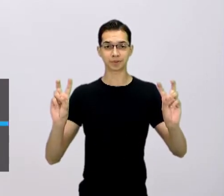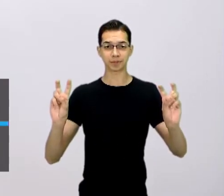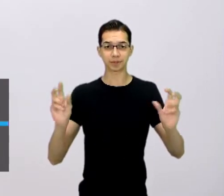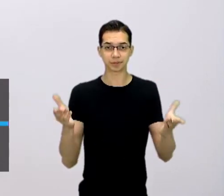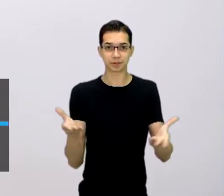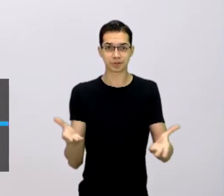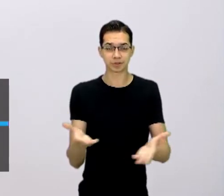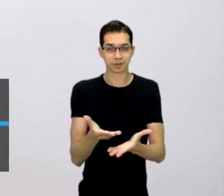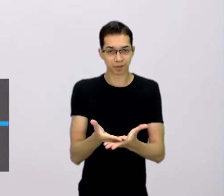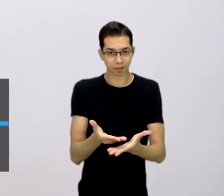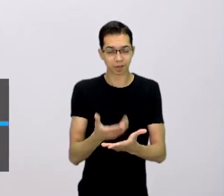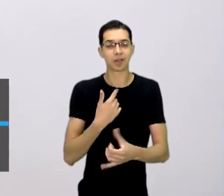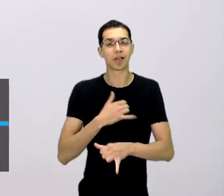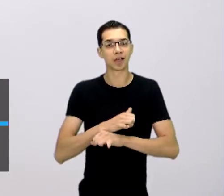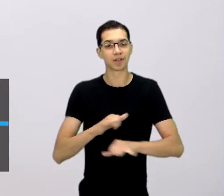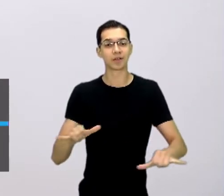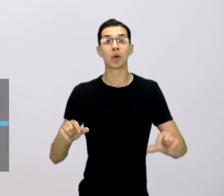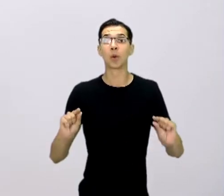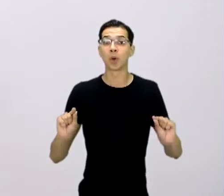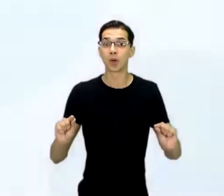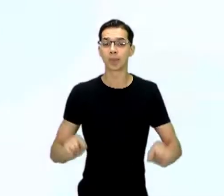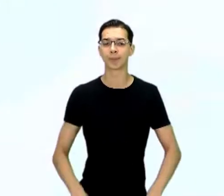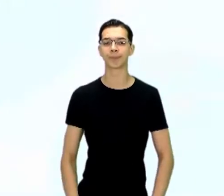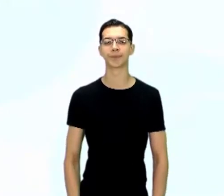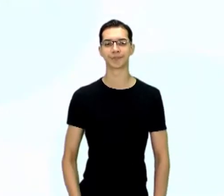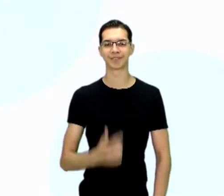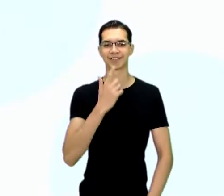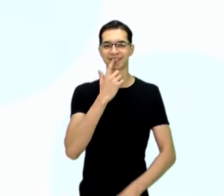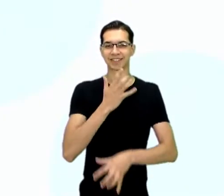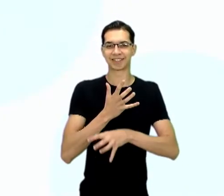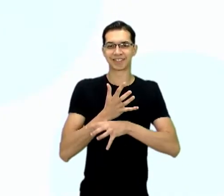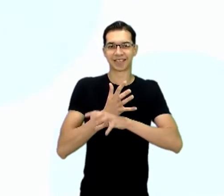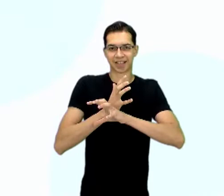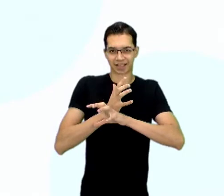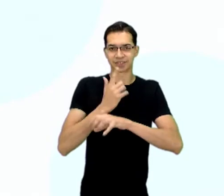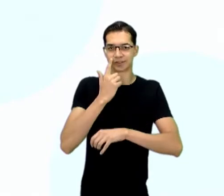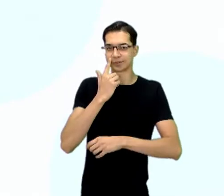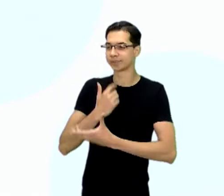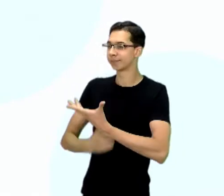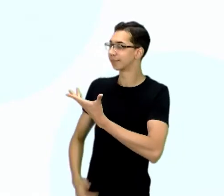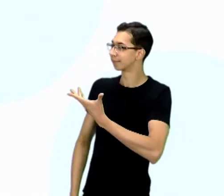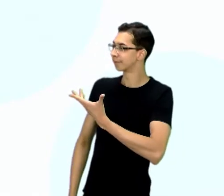hoje e vamos falar um pouquinho do esqueleto. Olha só, tá aparecendo